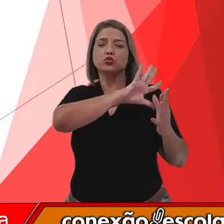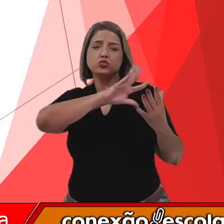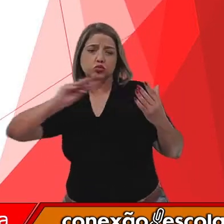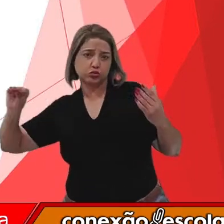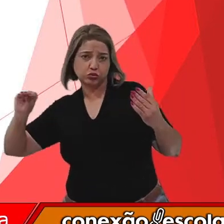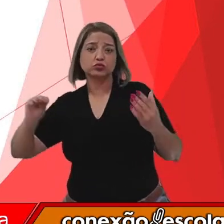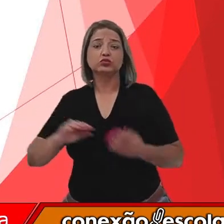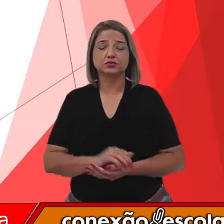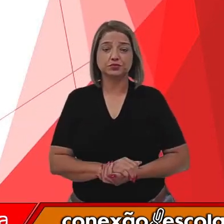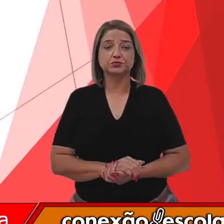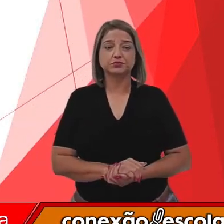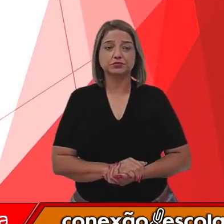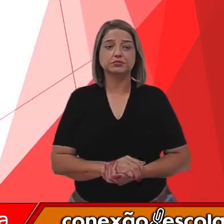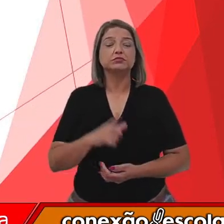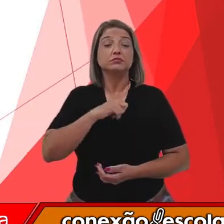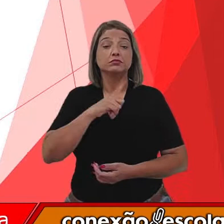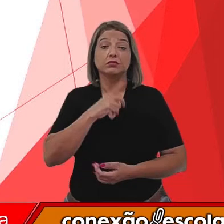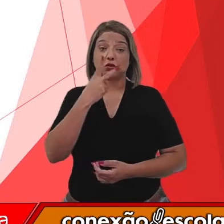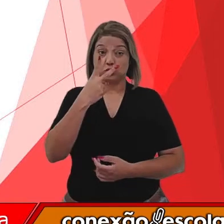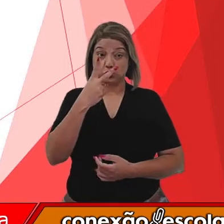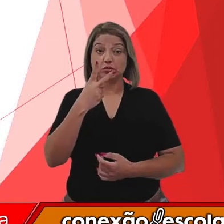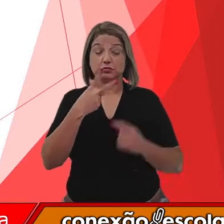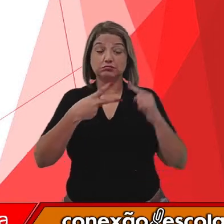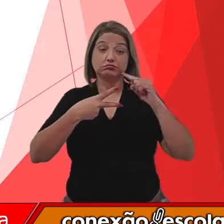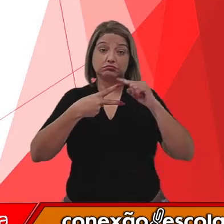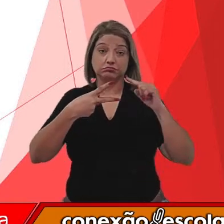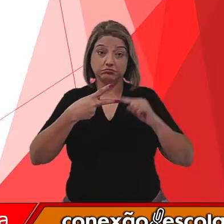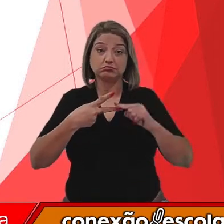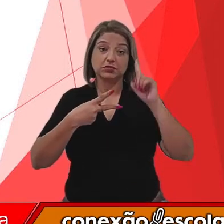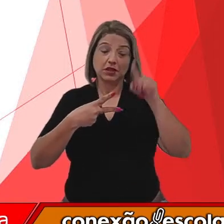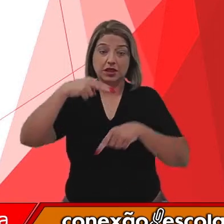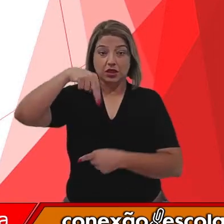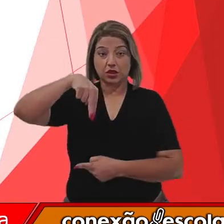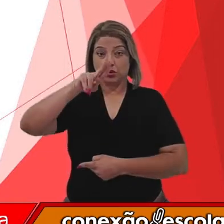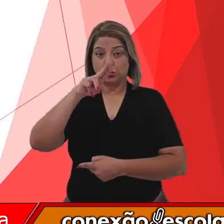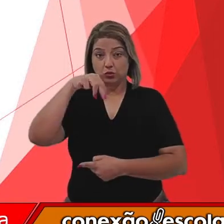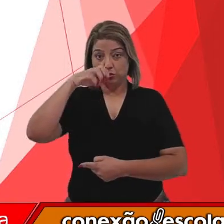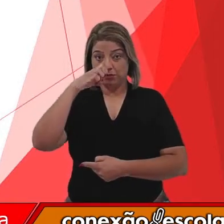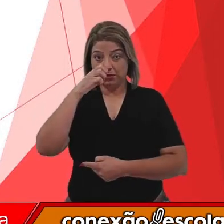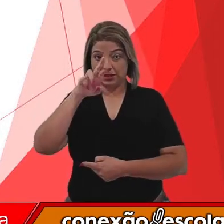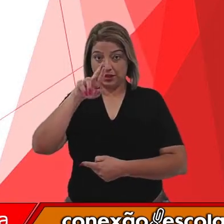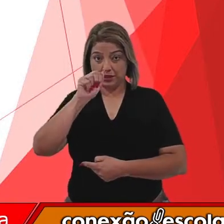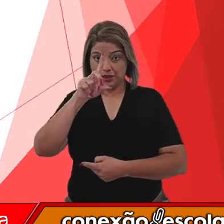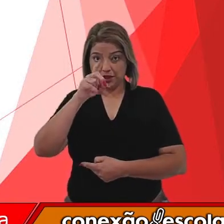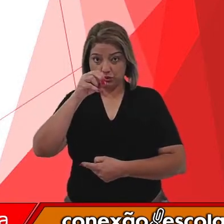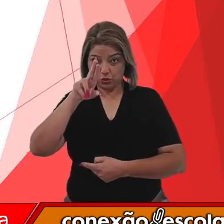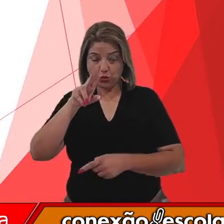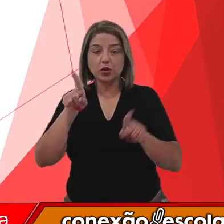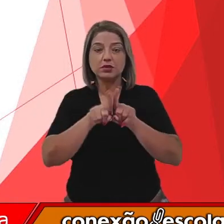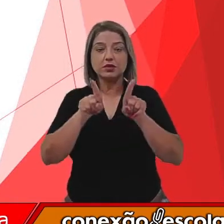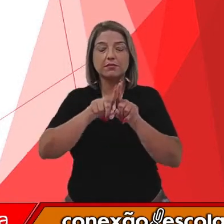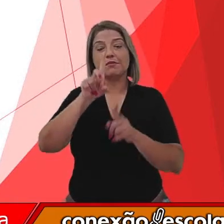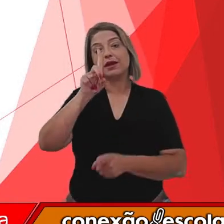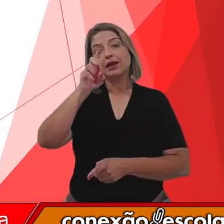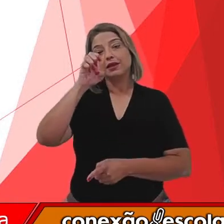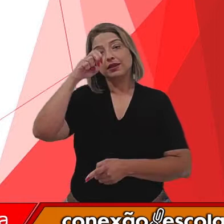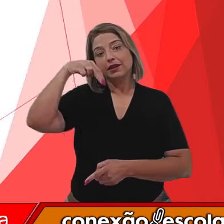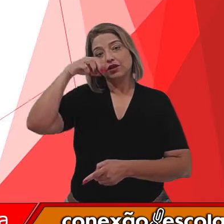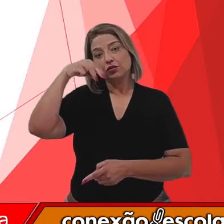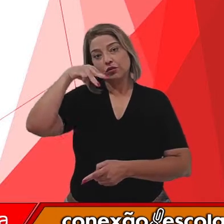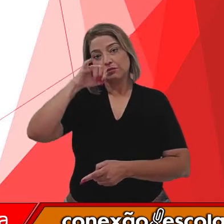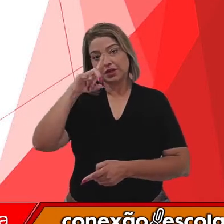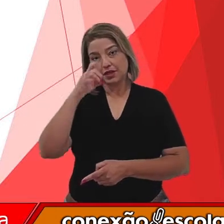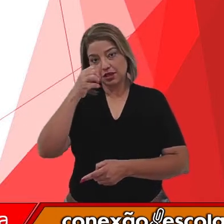Possui dois elementos, um numerador e um denominador. Exemplo, aqui nós temos